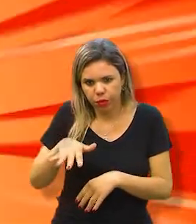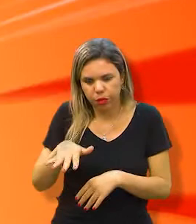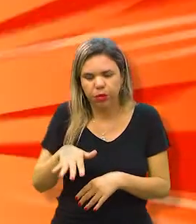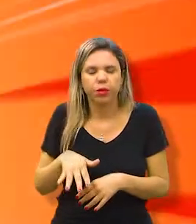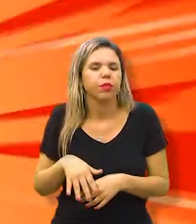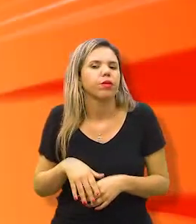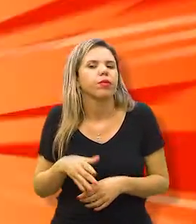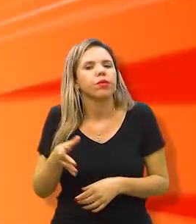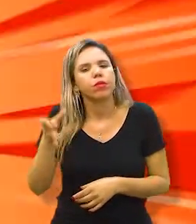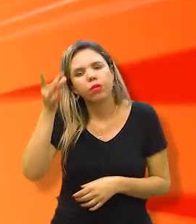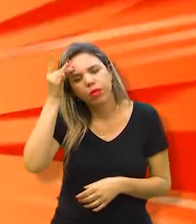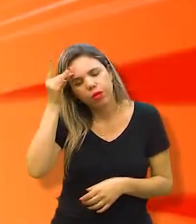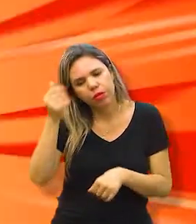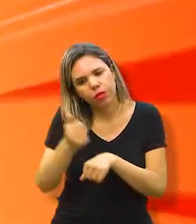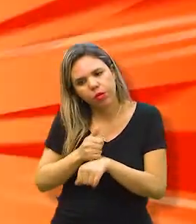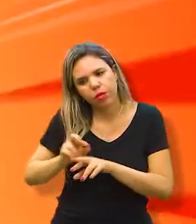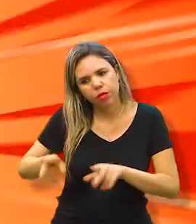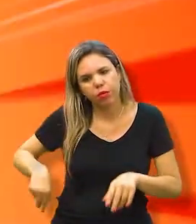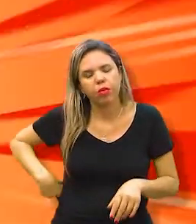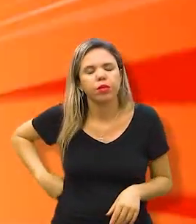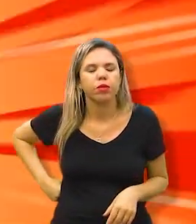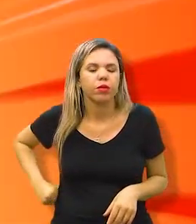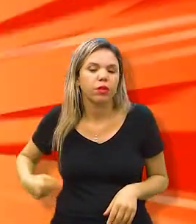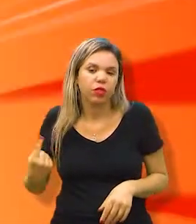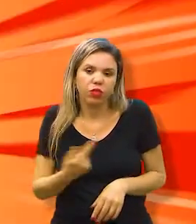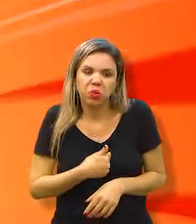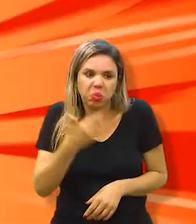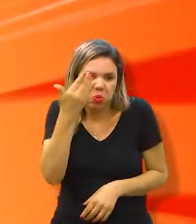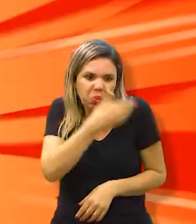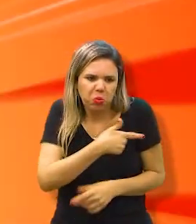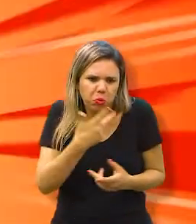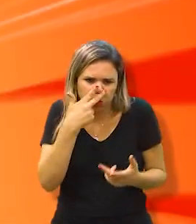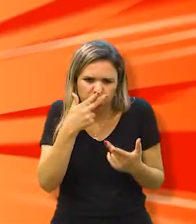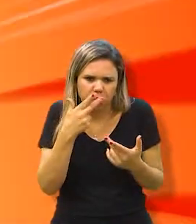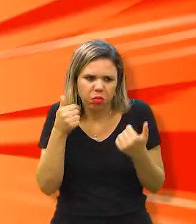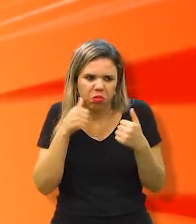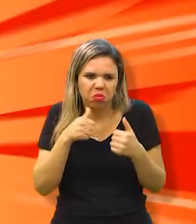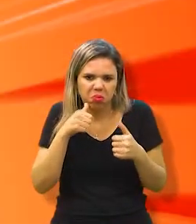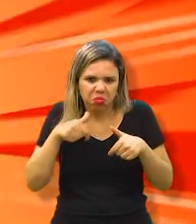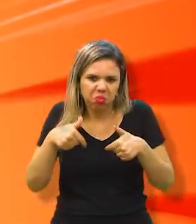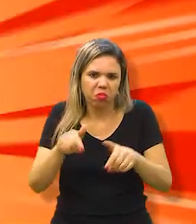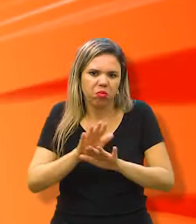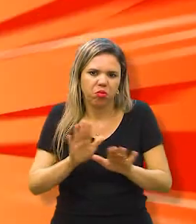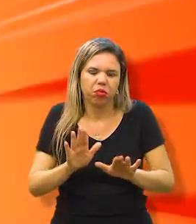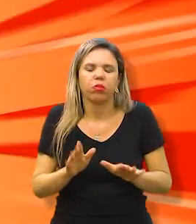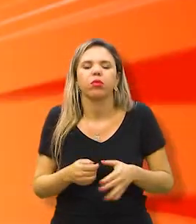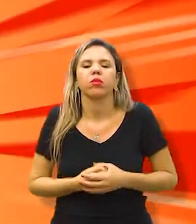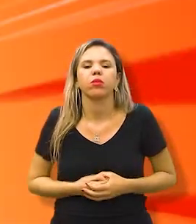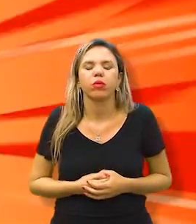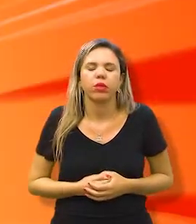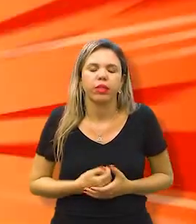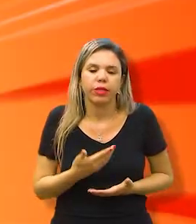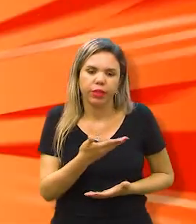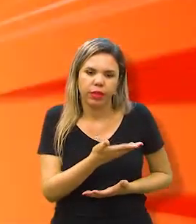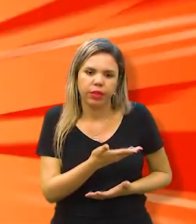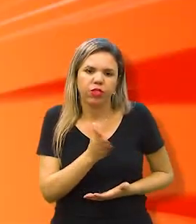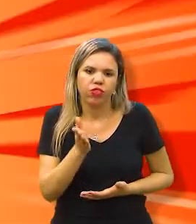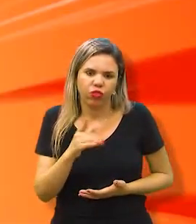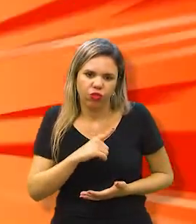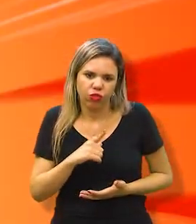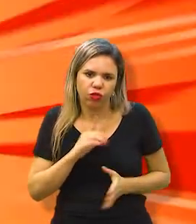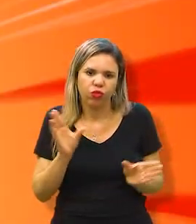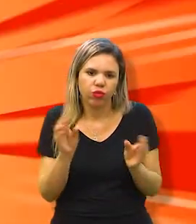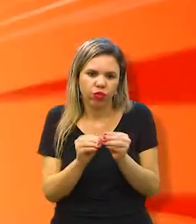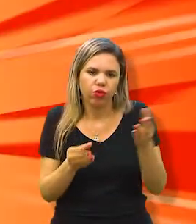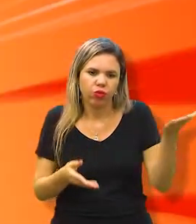das mulheres, tentando pegar uma profissão que a gente não vê comum mulheres atuando. E, no caso, aí